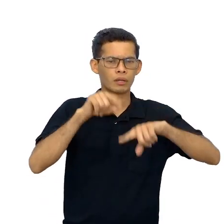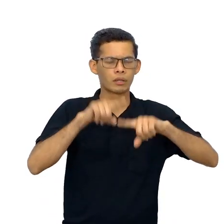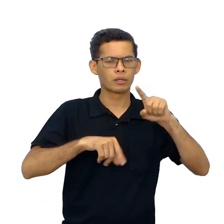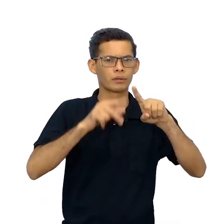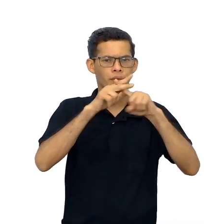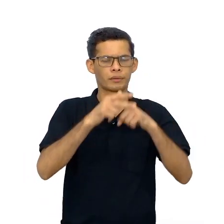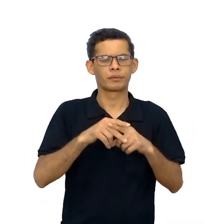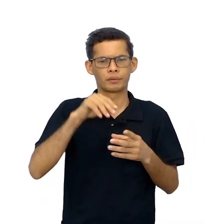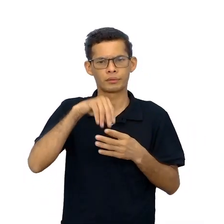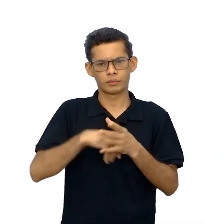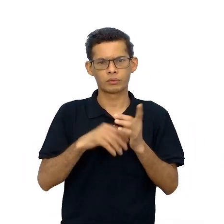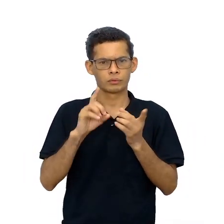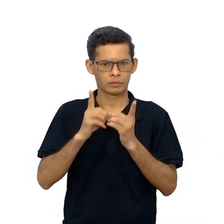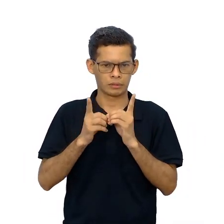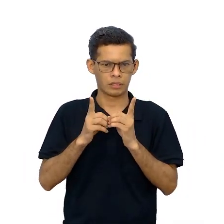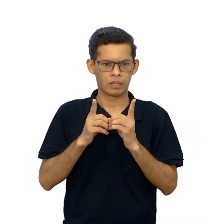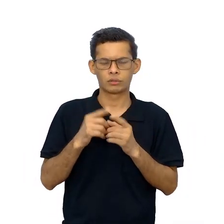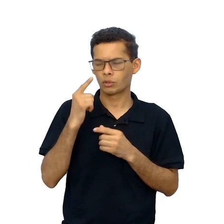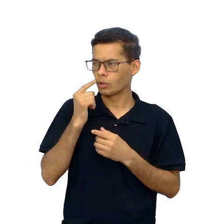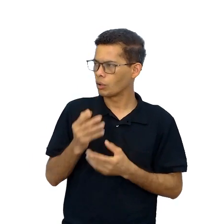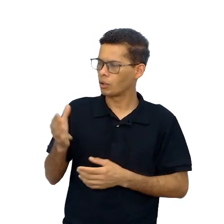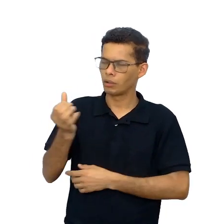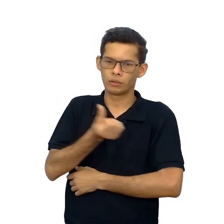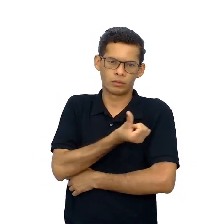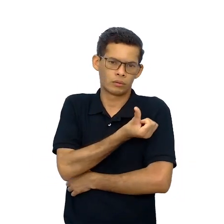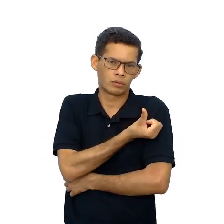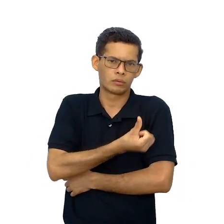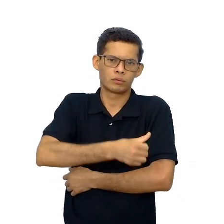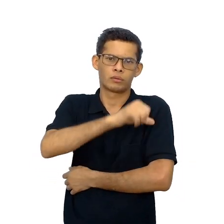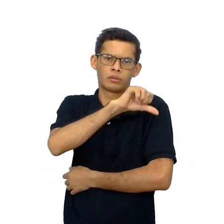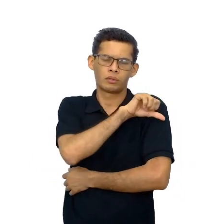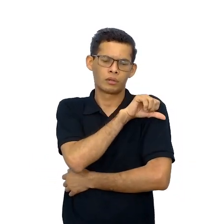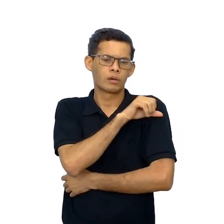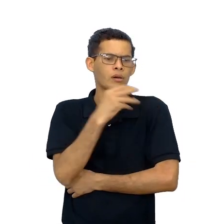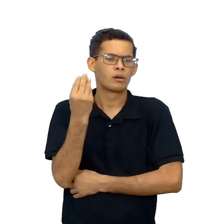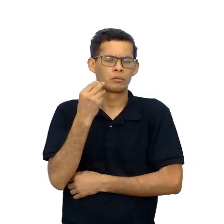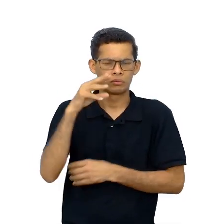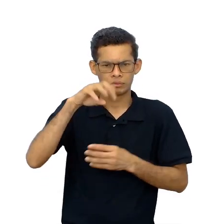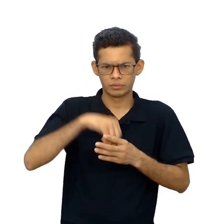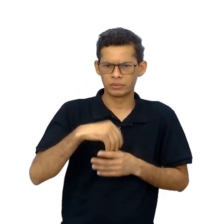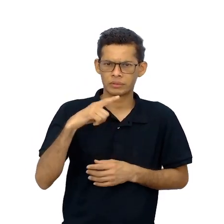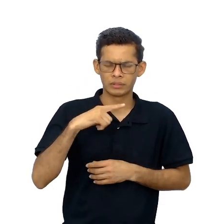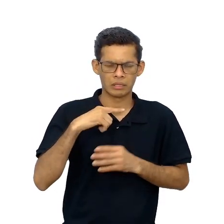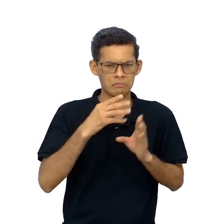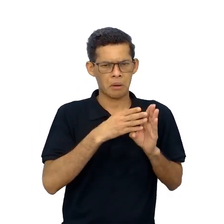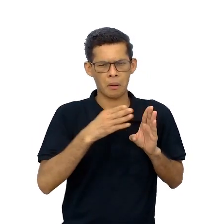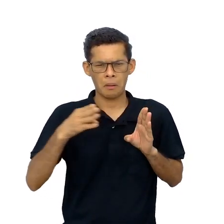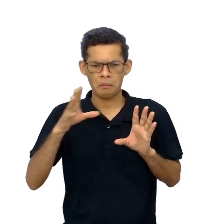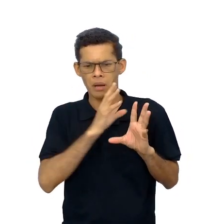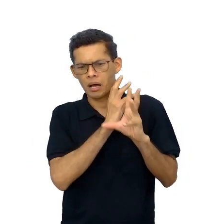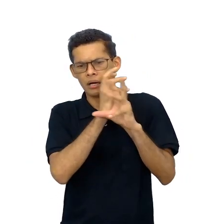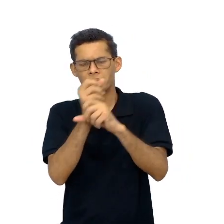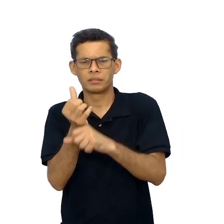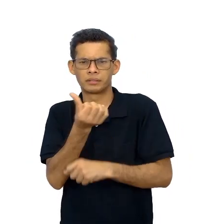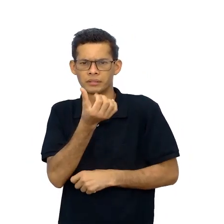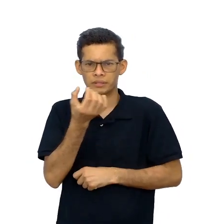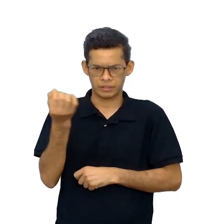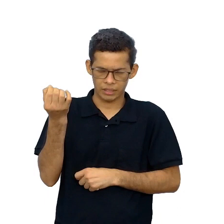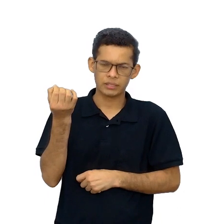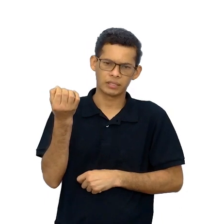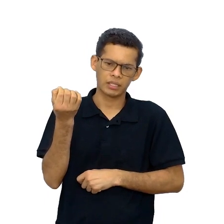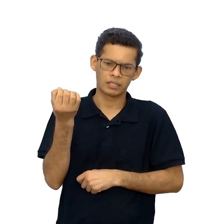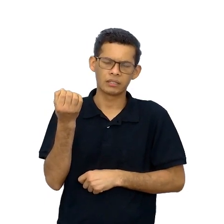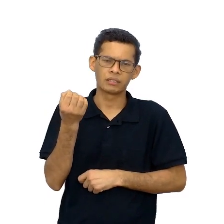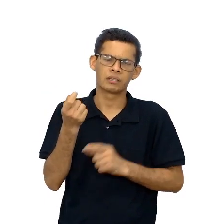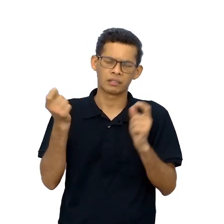Nós temos, do ensino fundamental, 60 sequências didáticas que nós podemos utilizar, né? E